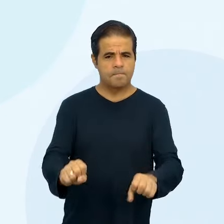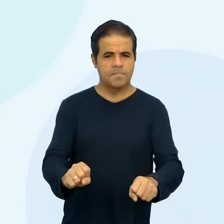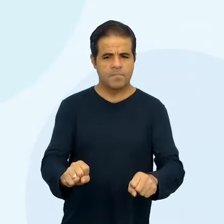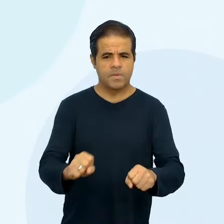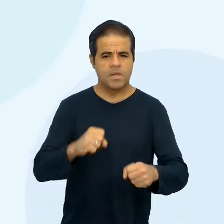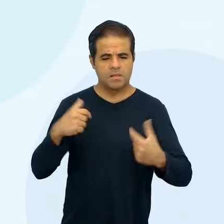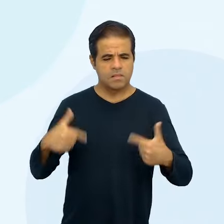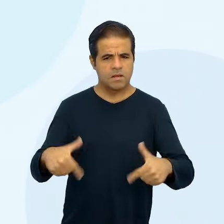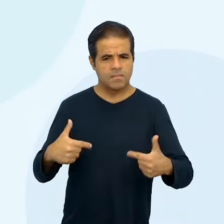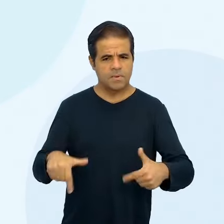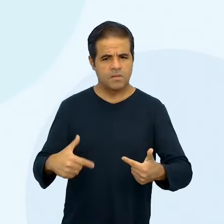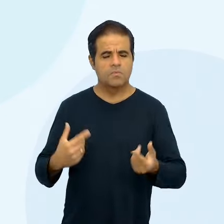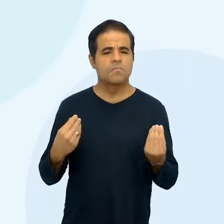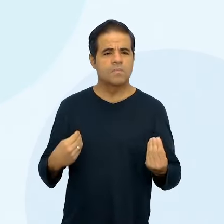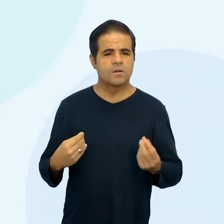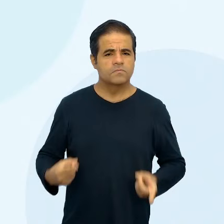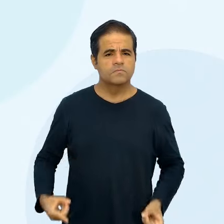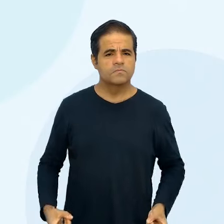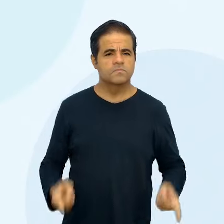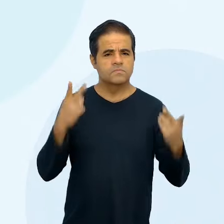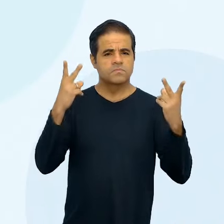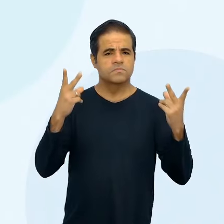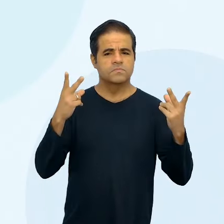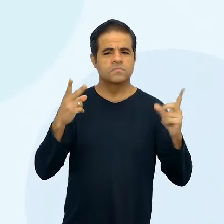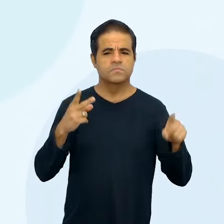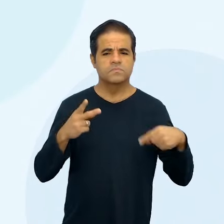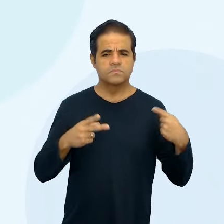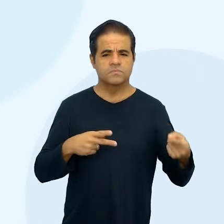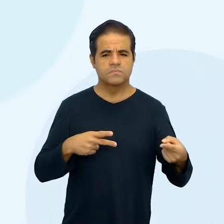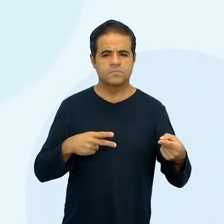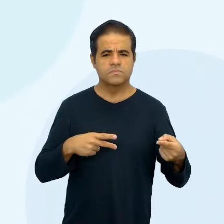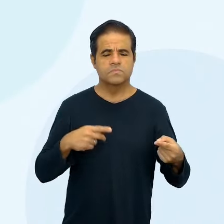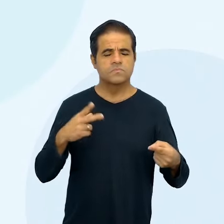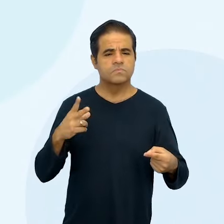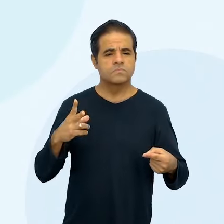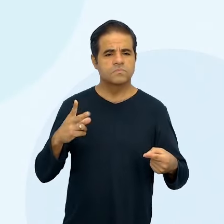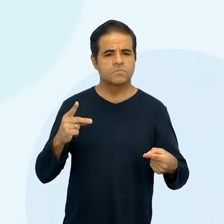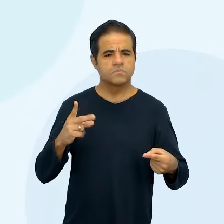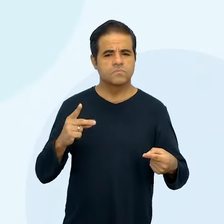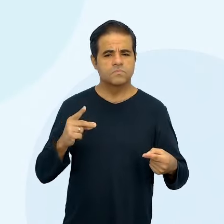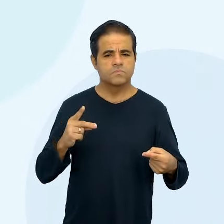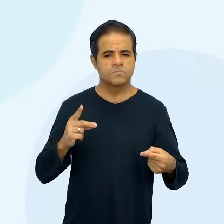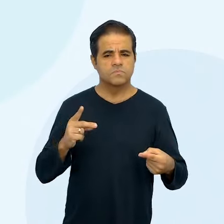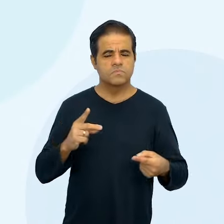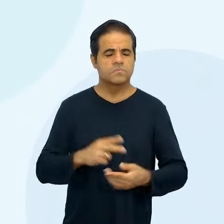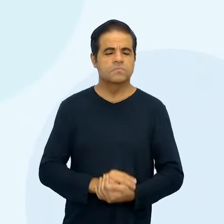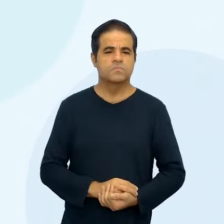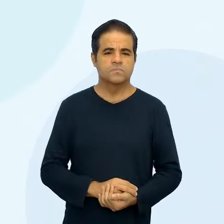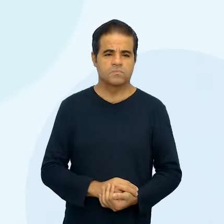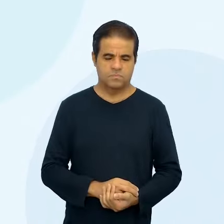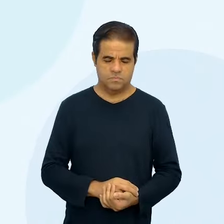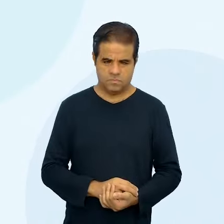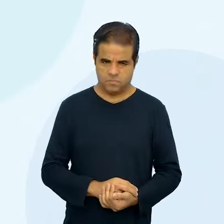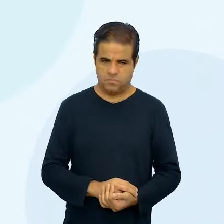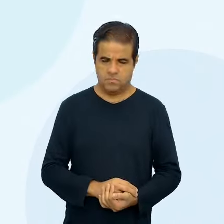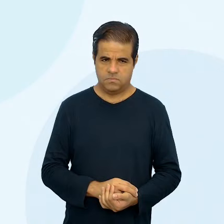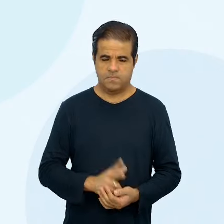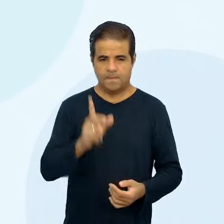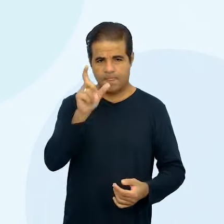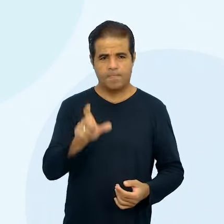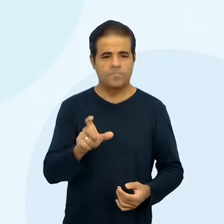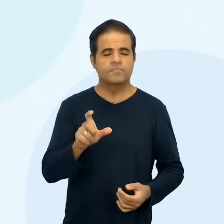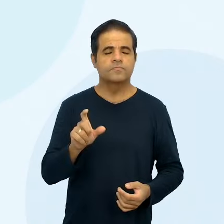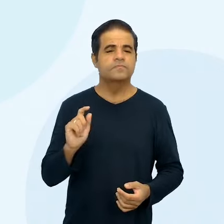né, trabalhador para vender, né? Depois no depoimento 2, nós temos aí a pessoa,